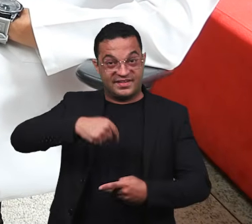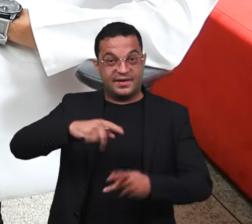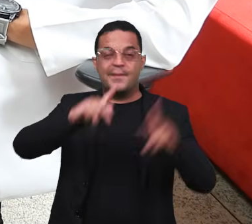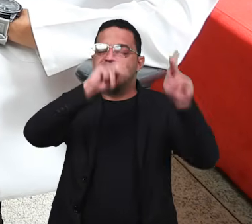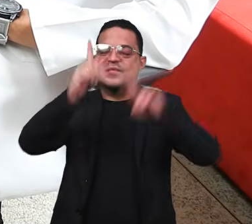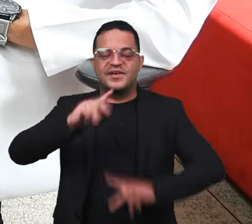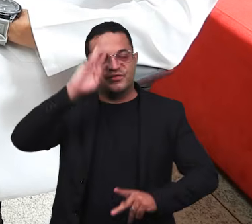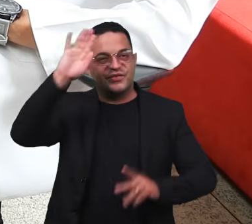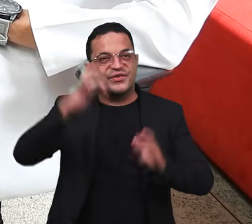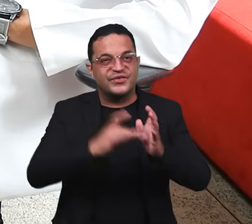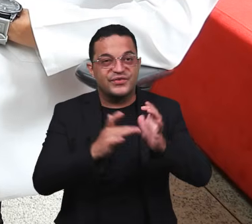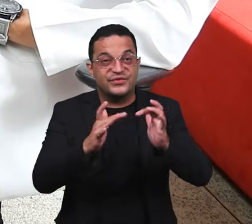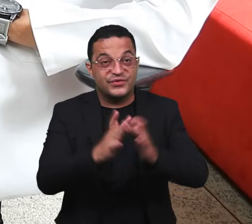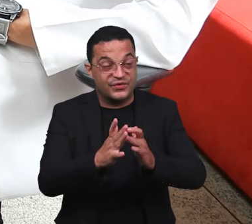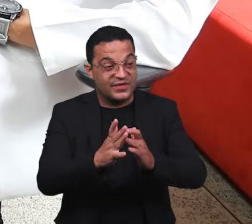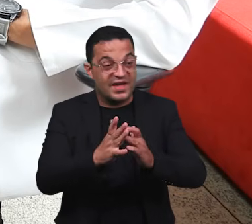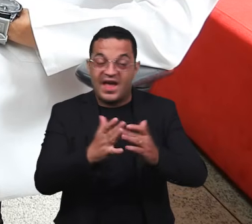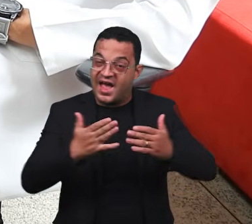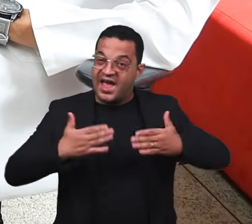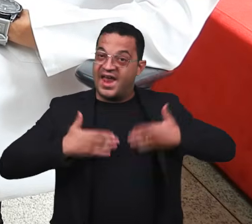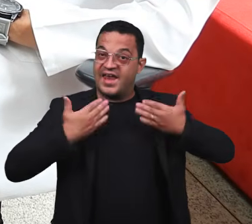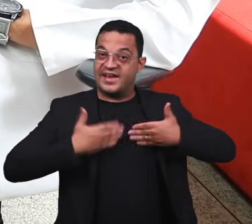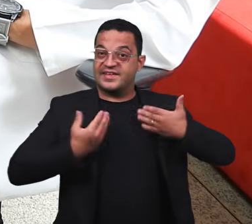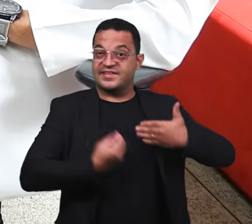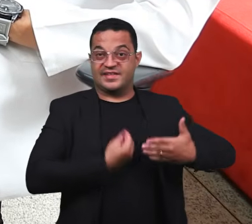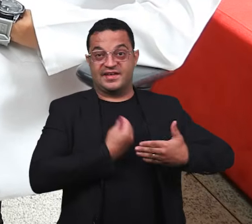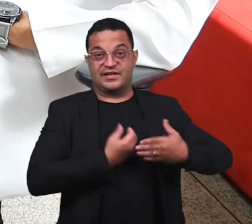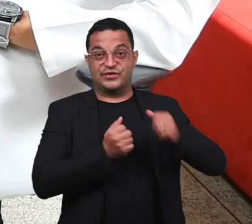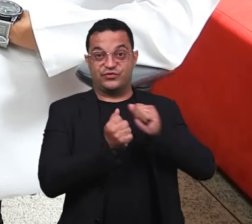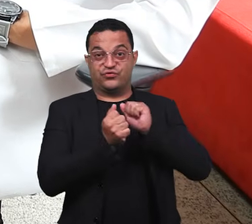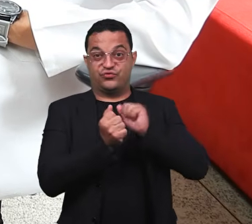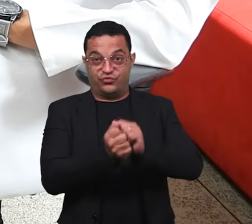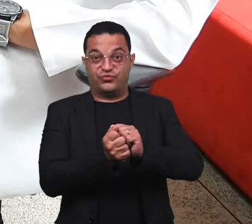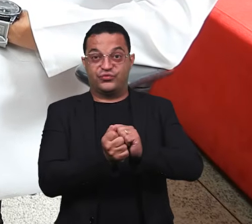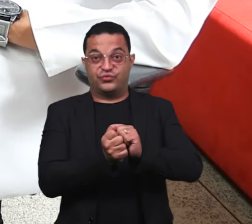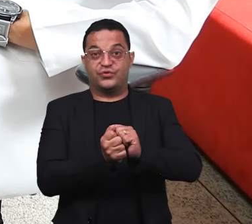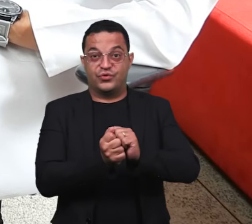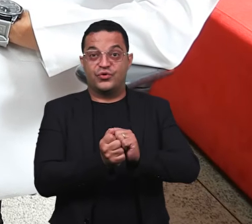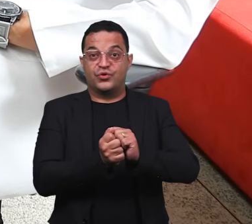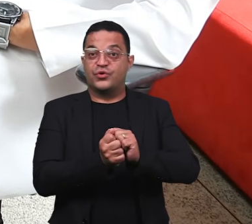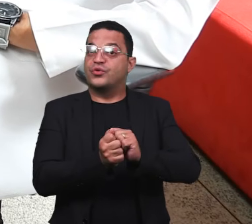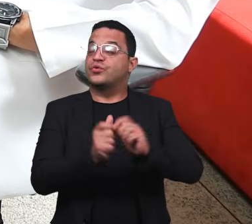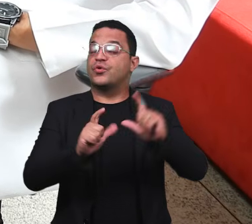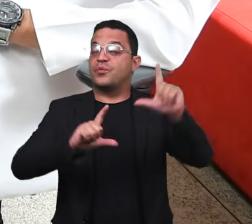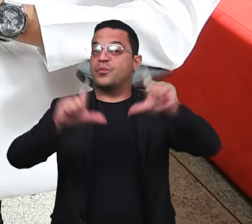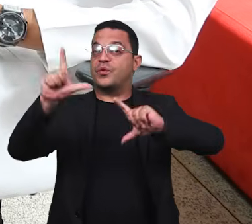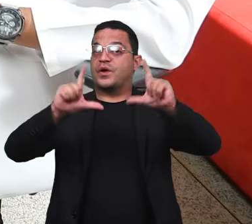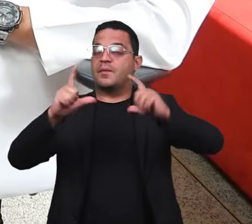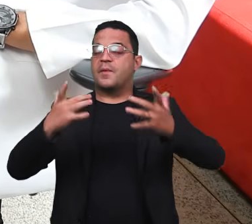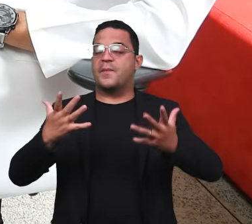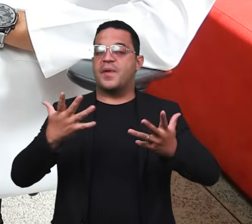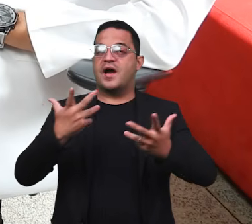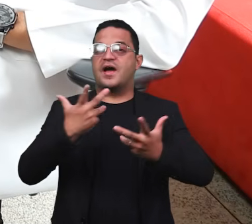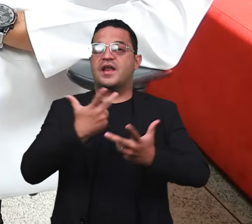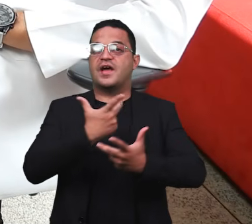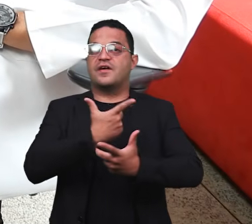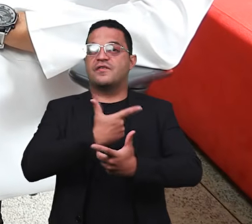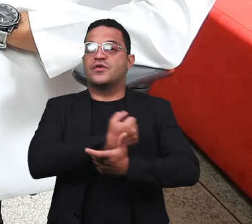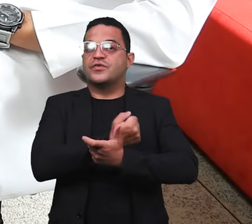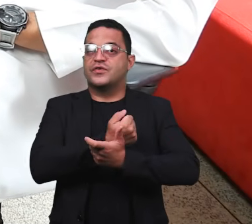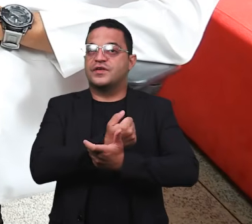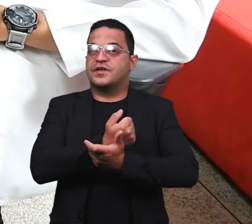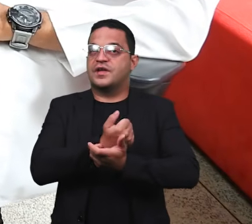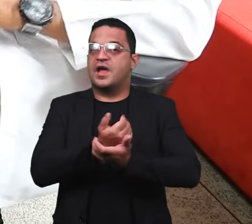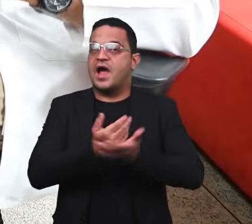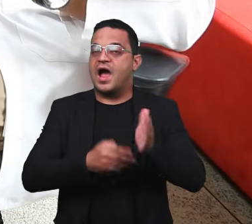Senhor Jesus. É uma alegria muito grande estar aqui com os irmãos, né, e poder participar aqui desse programa tão maravilhoso, né, que contribui